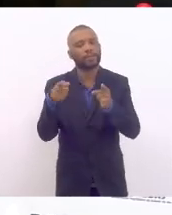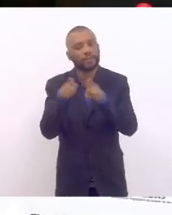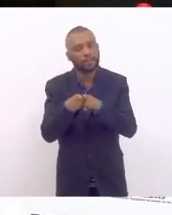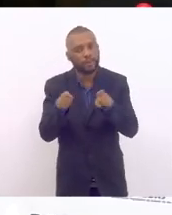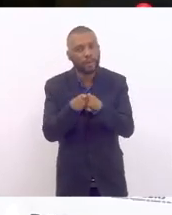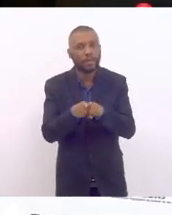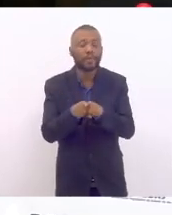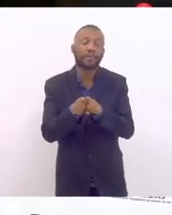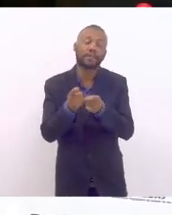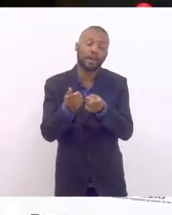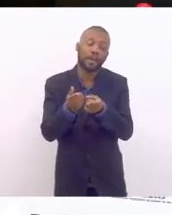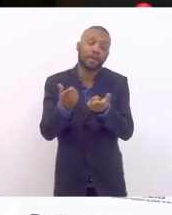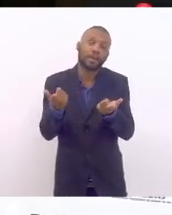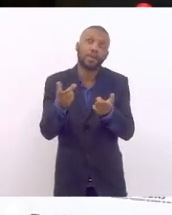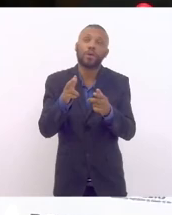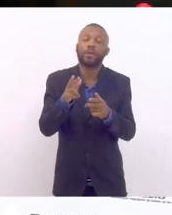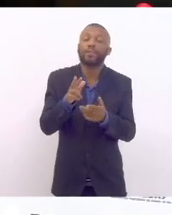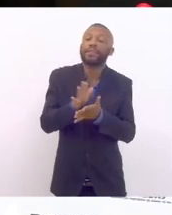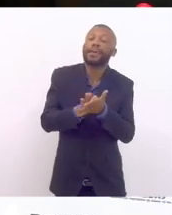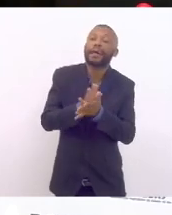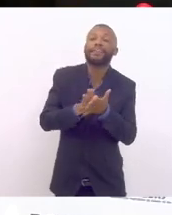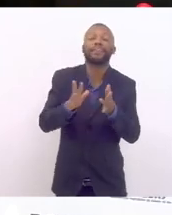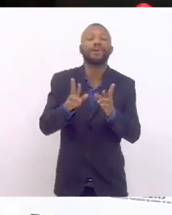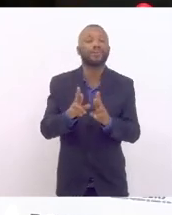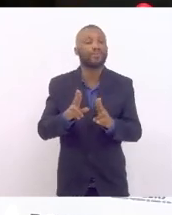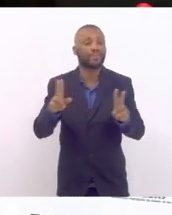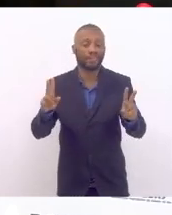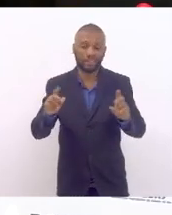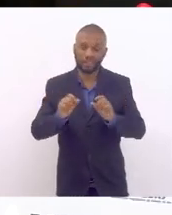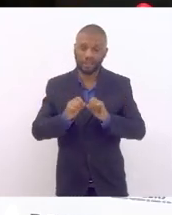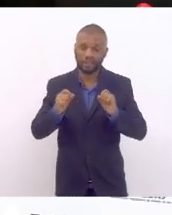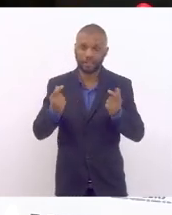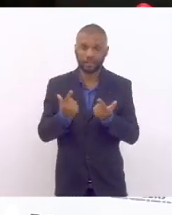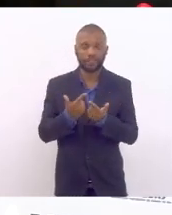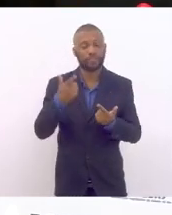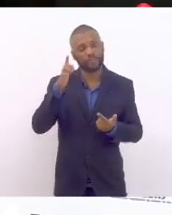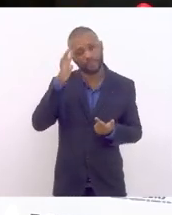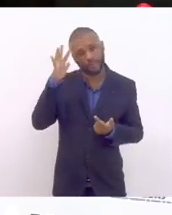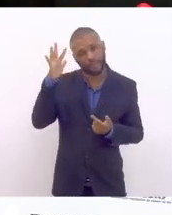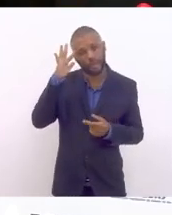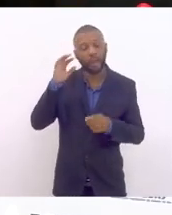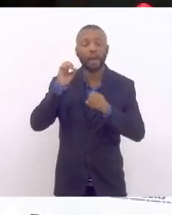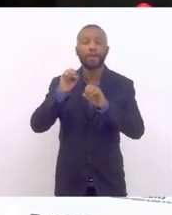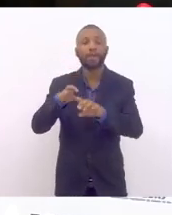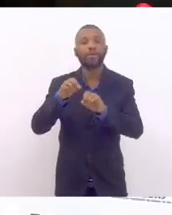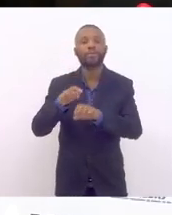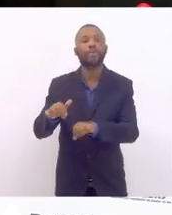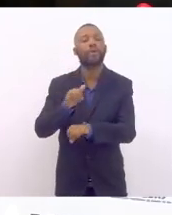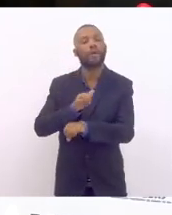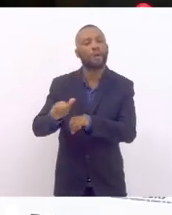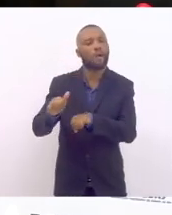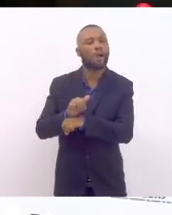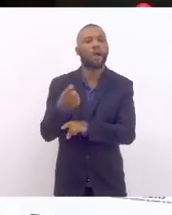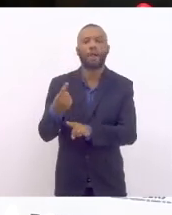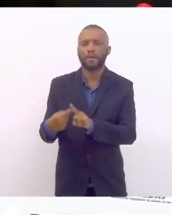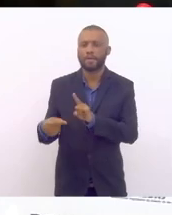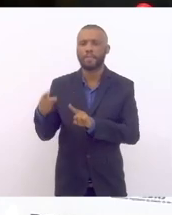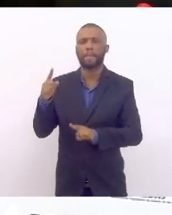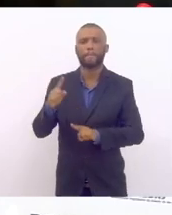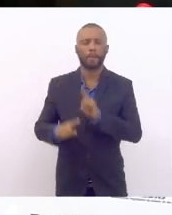né nada diferente do que é feito né que a assembleia faz que é pensar a educação como estratégica para o desenvolvimento